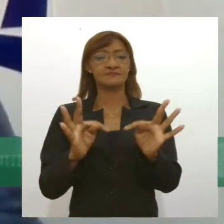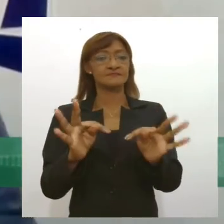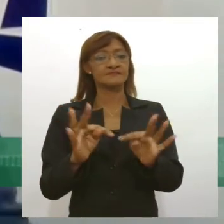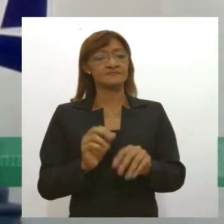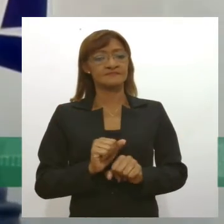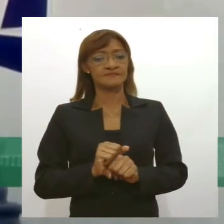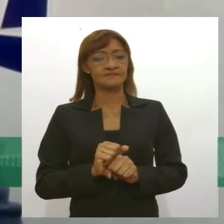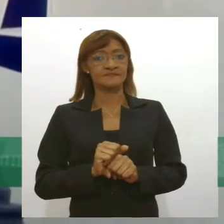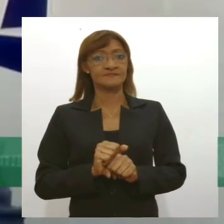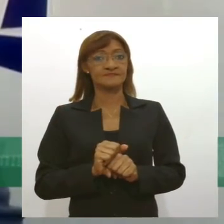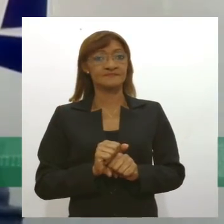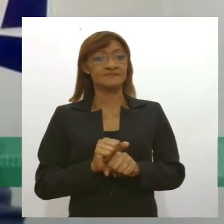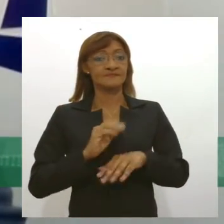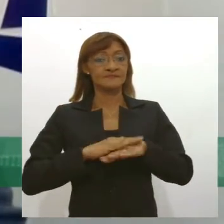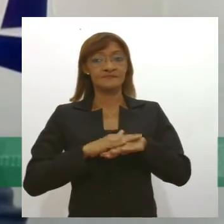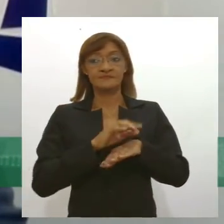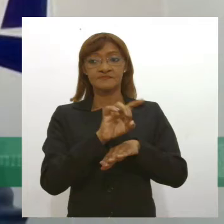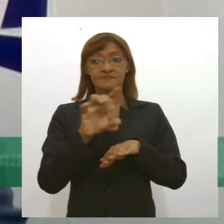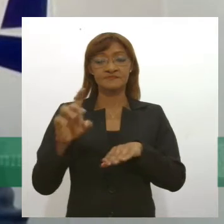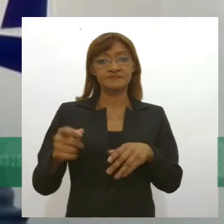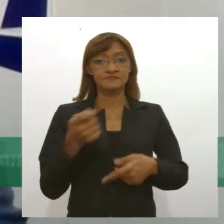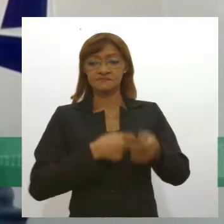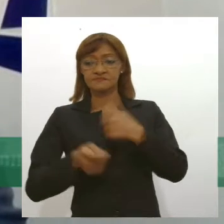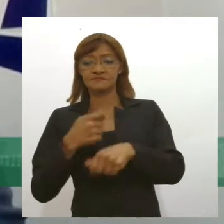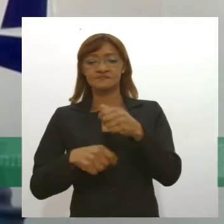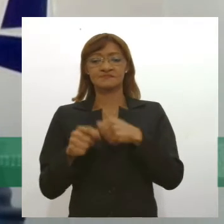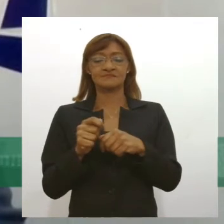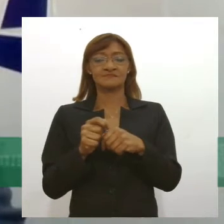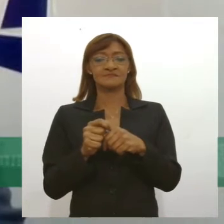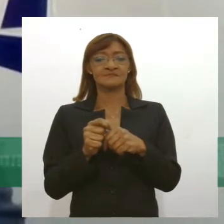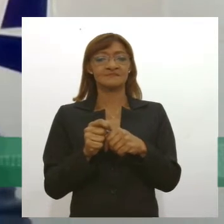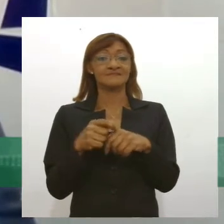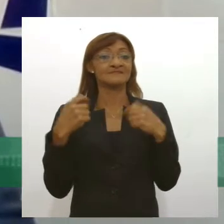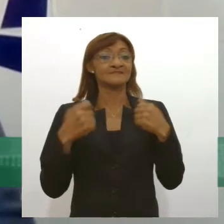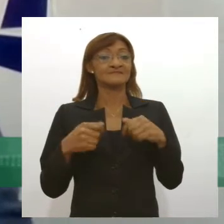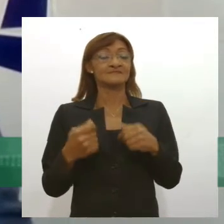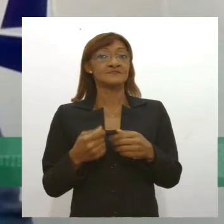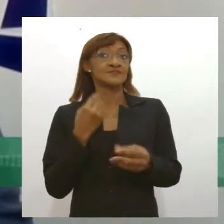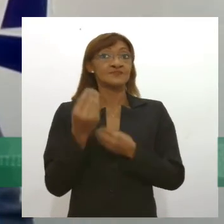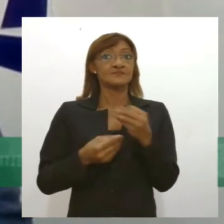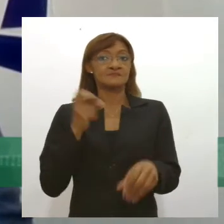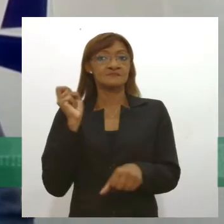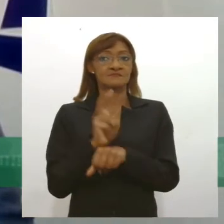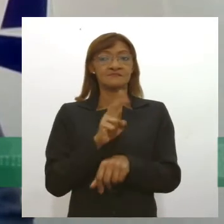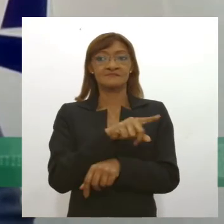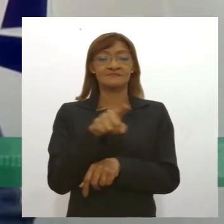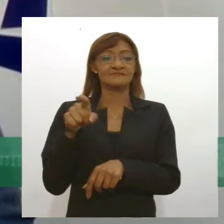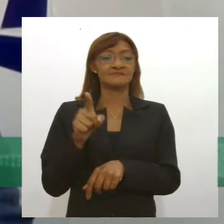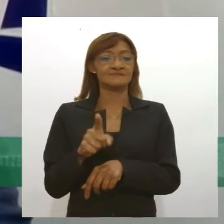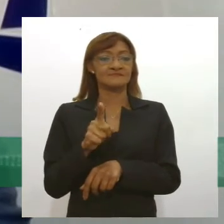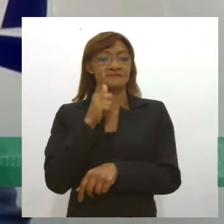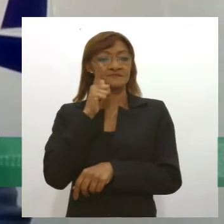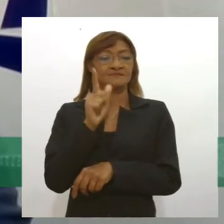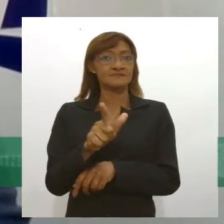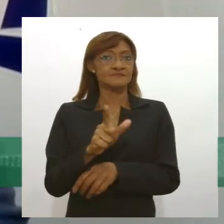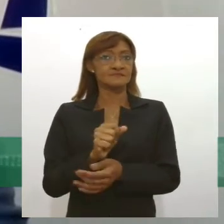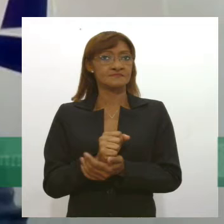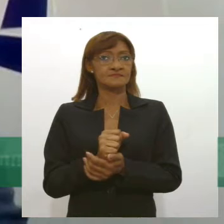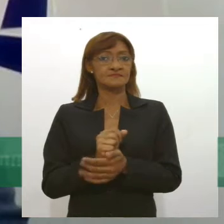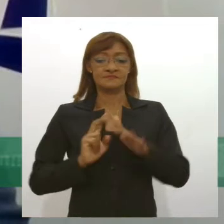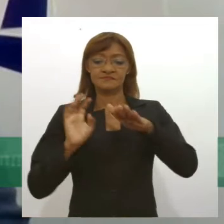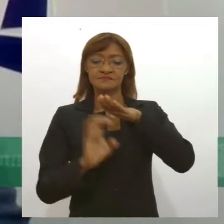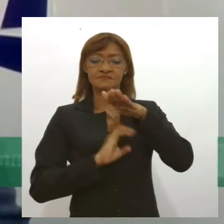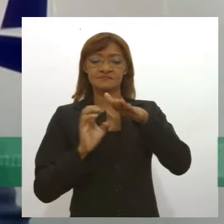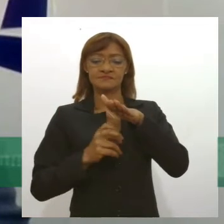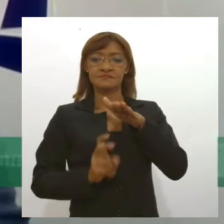os empreendedores, eles estão sendo desafiados a criar benefícios para reter esses colaboradores em suas empresas,